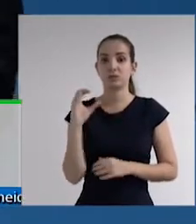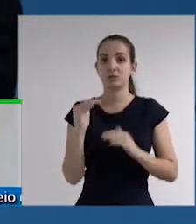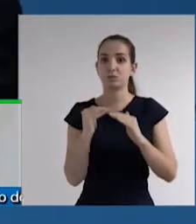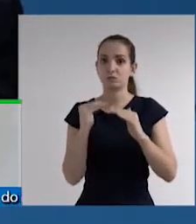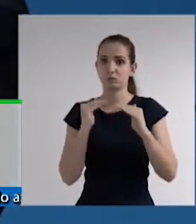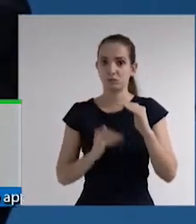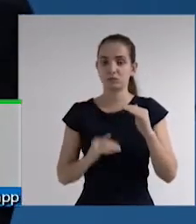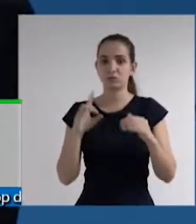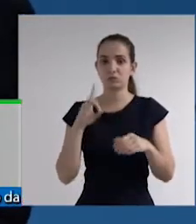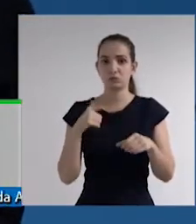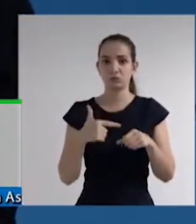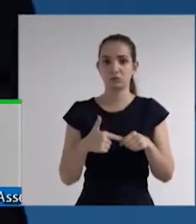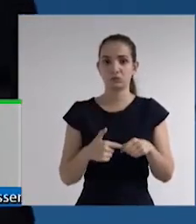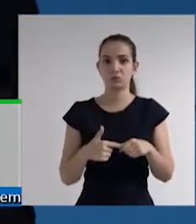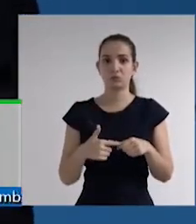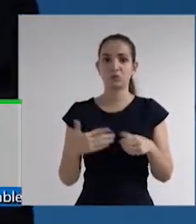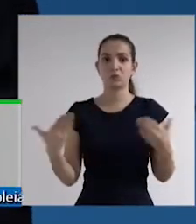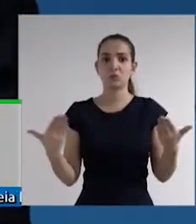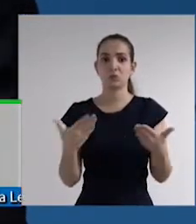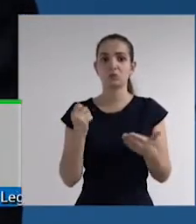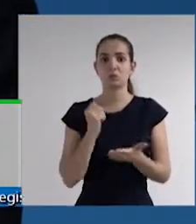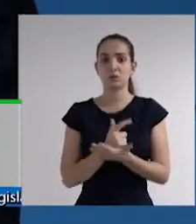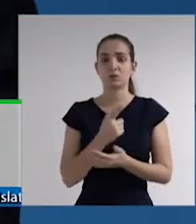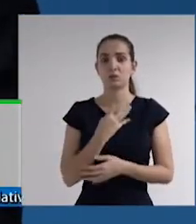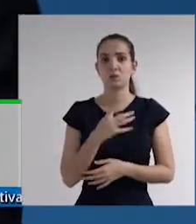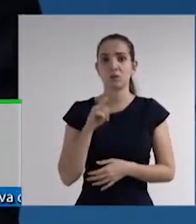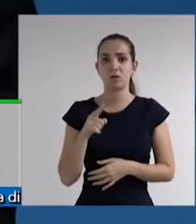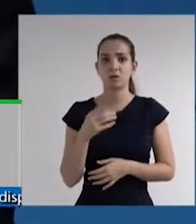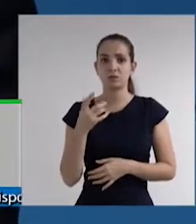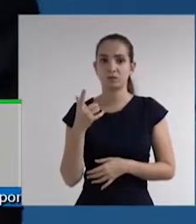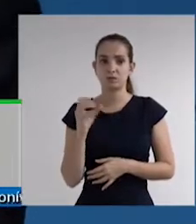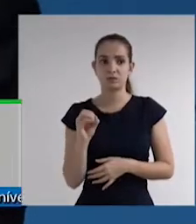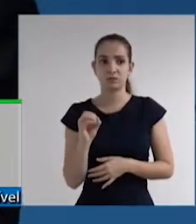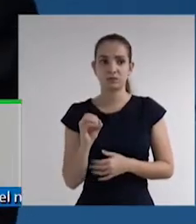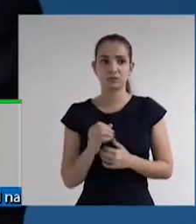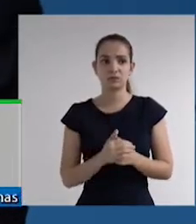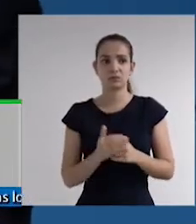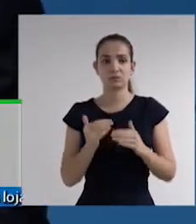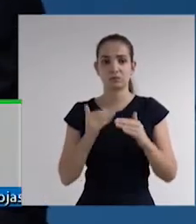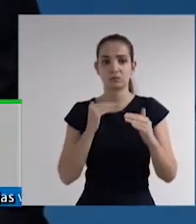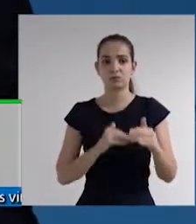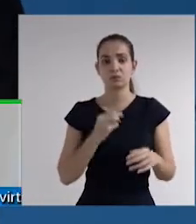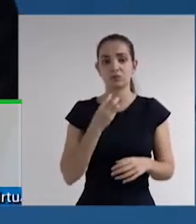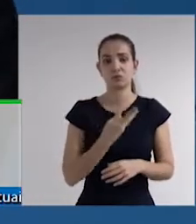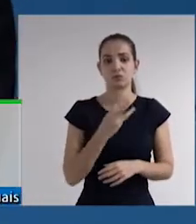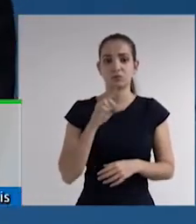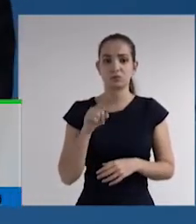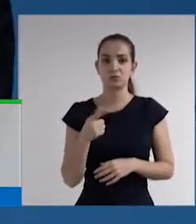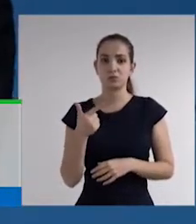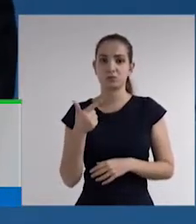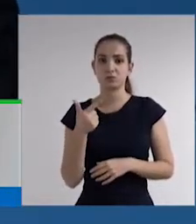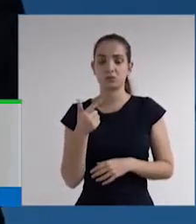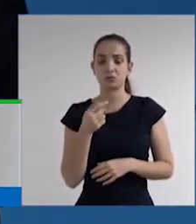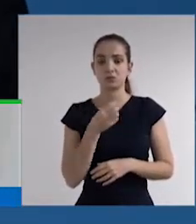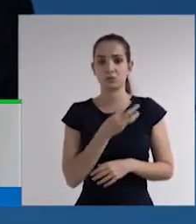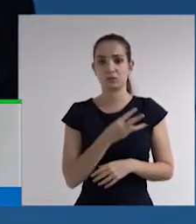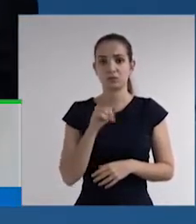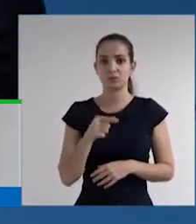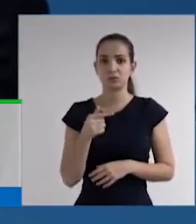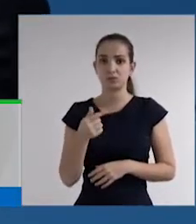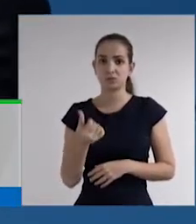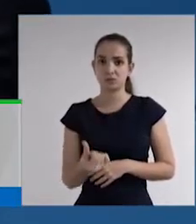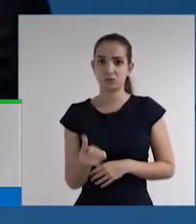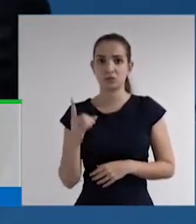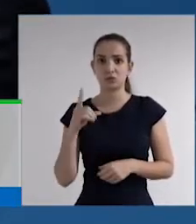diesel, que hoje está na faixa de 4,20, cairia 4,20, cairia para 3,76,